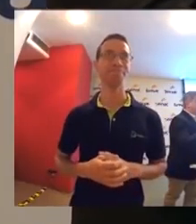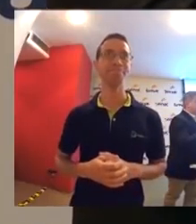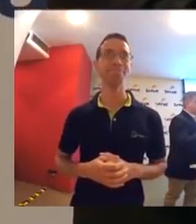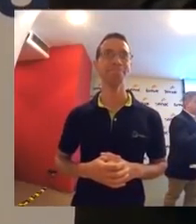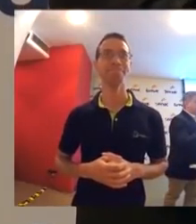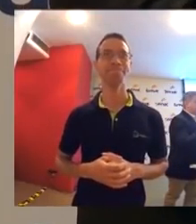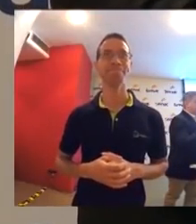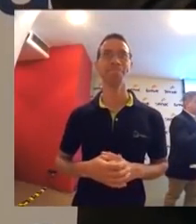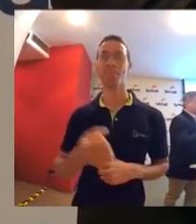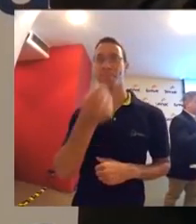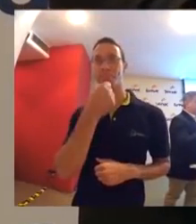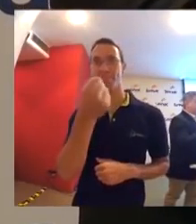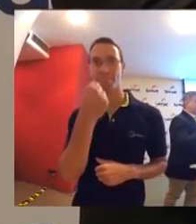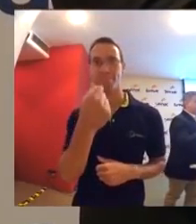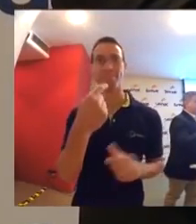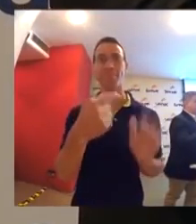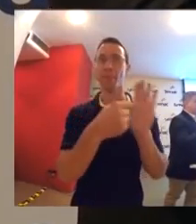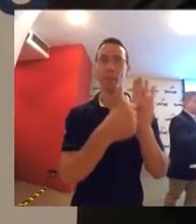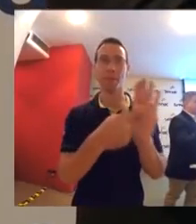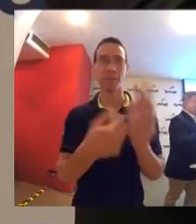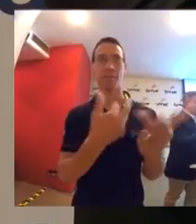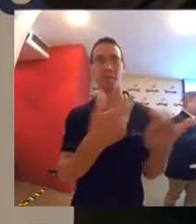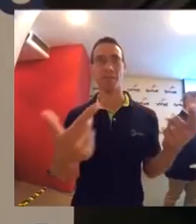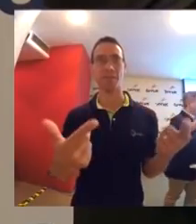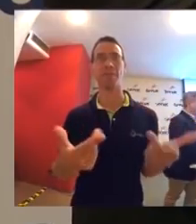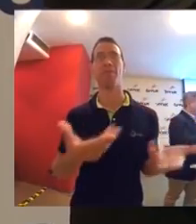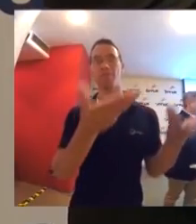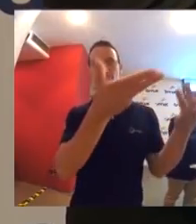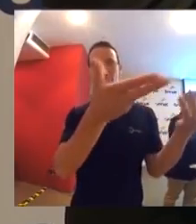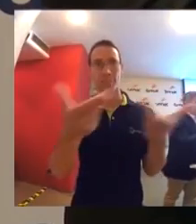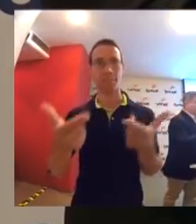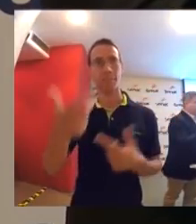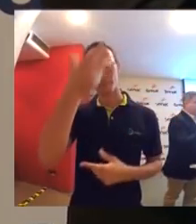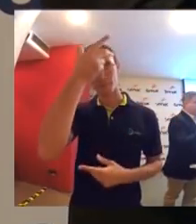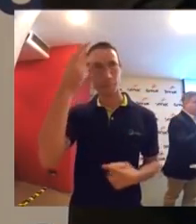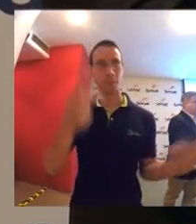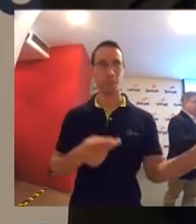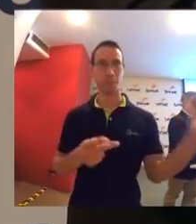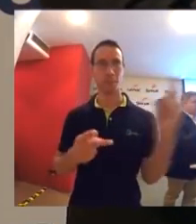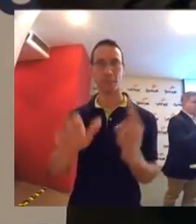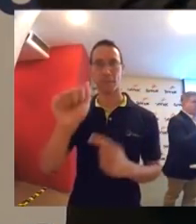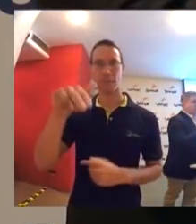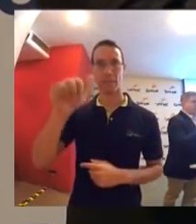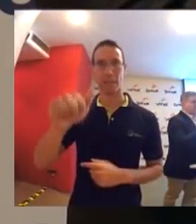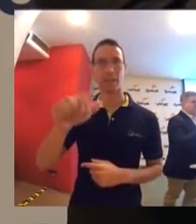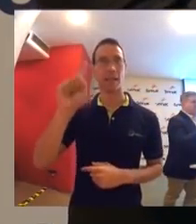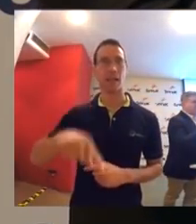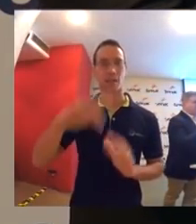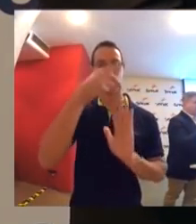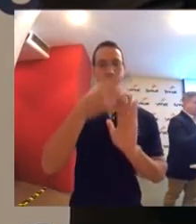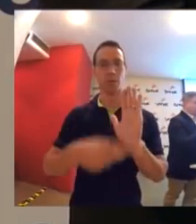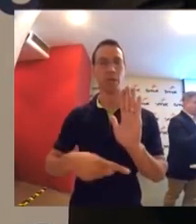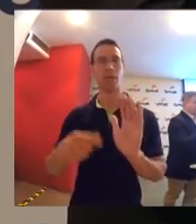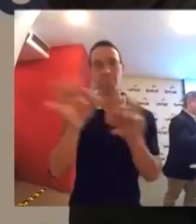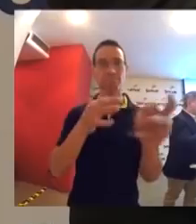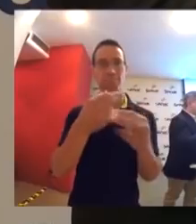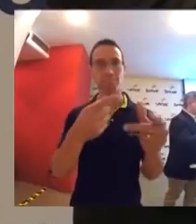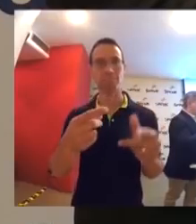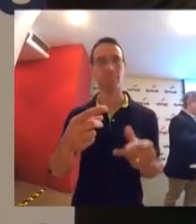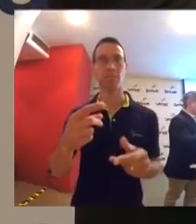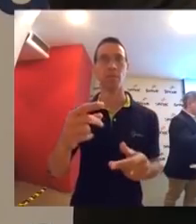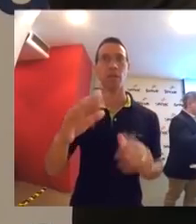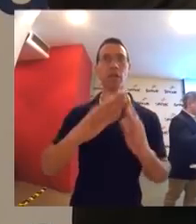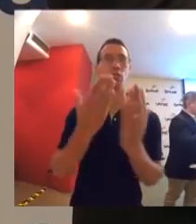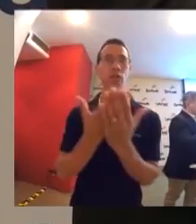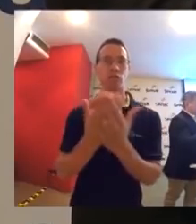a mediação e para a apresentação, vou chamar a Ana Luísa Killer, que coordena o projeto Educação no Futuro,